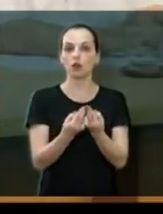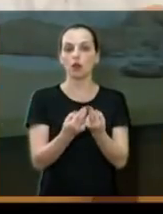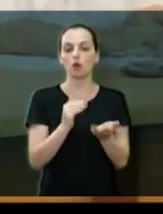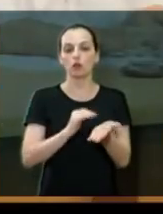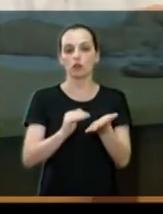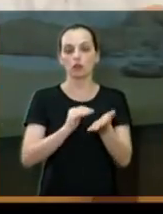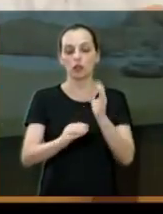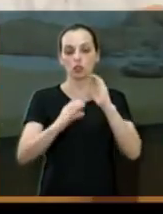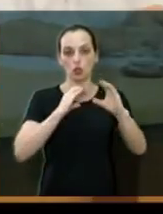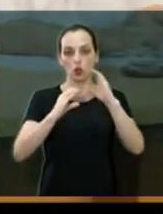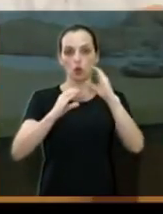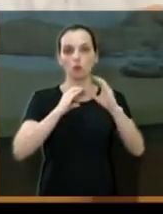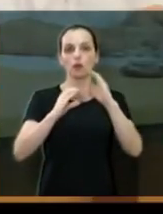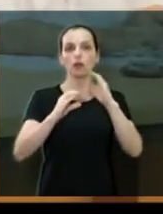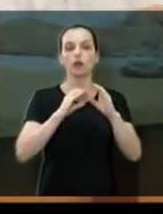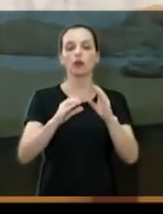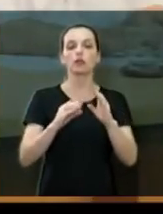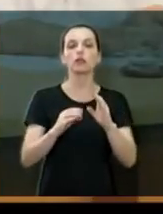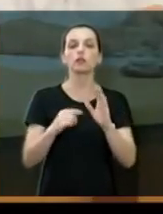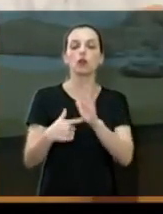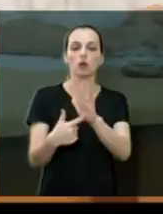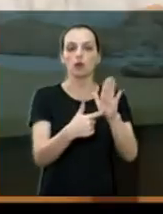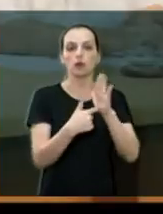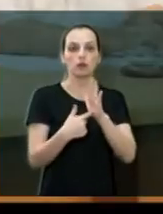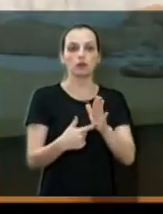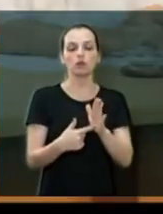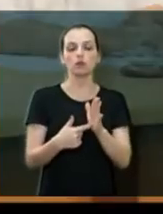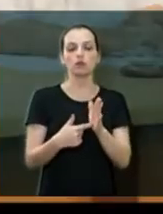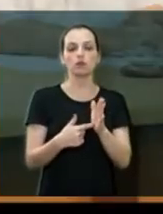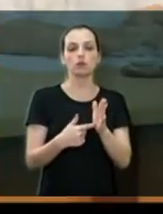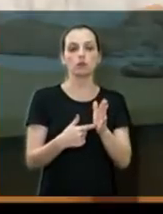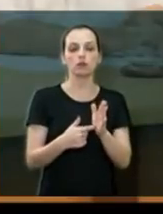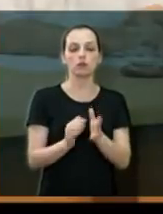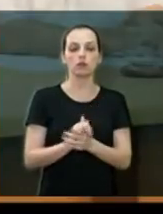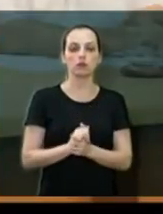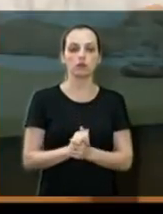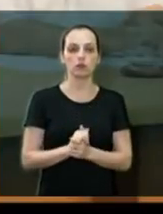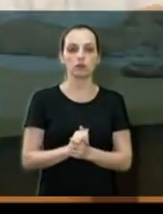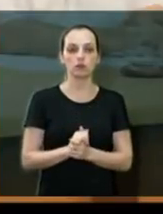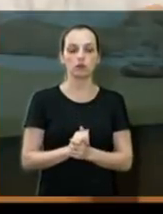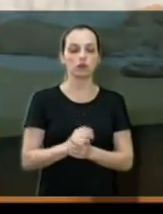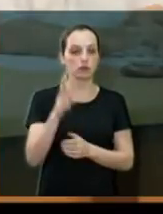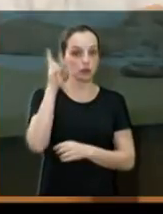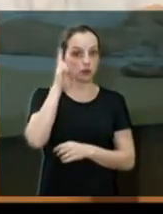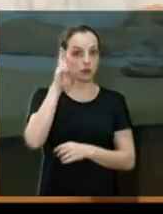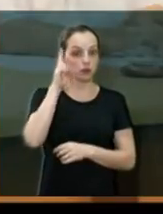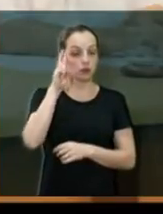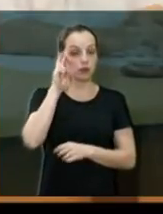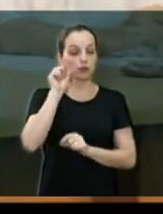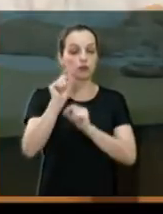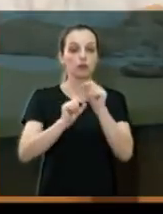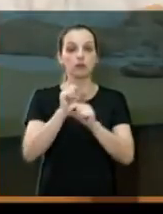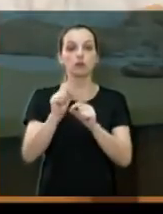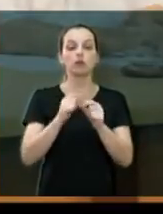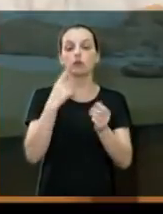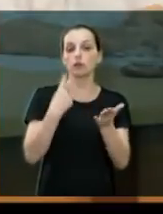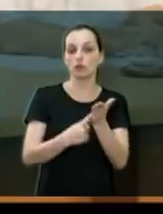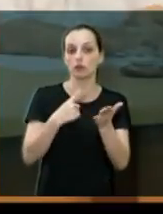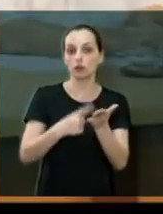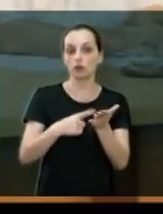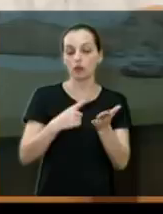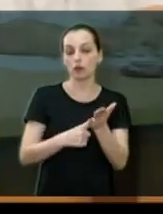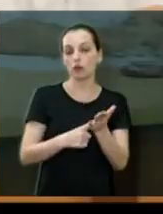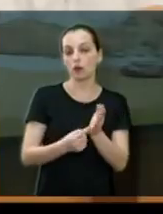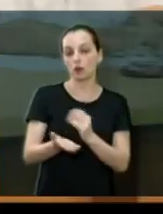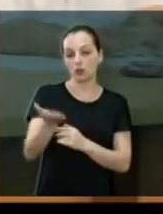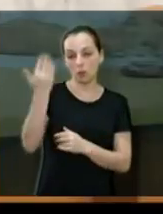secretária de Comunicação, Priscila Luiz, trouxe os dados de sua pasta. Só lembrando que eu estou aqui trazendo algumas agendas ainda